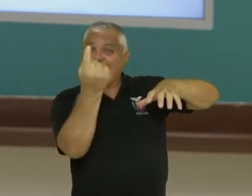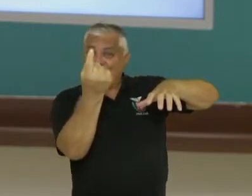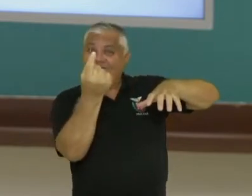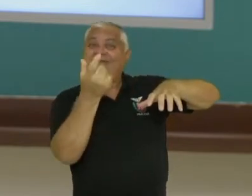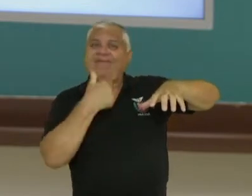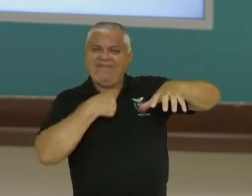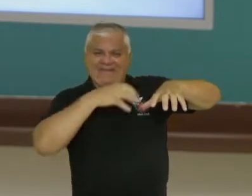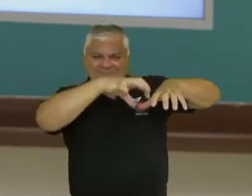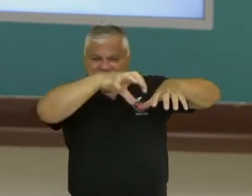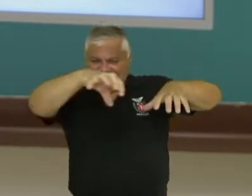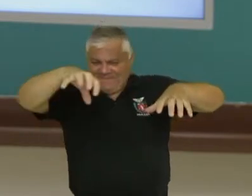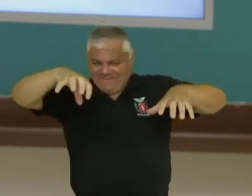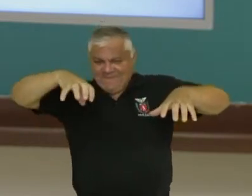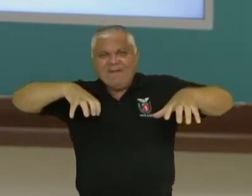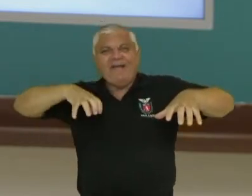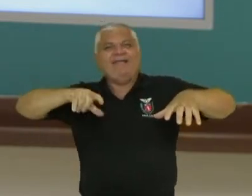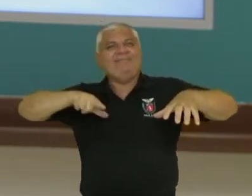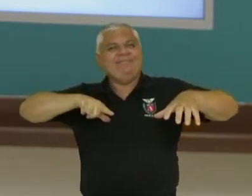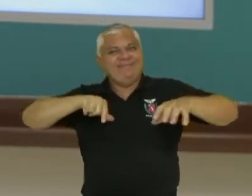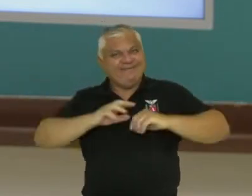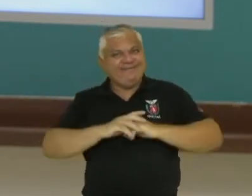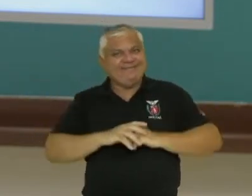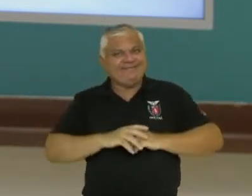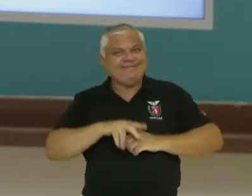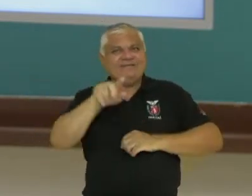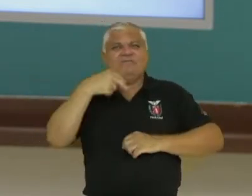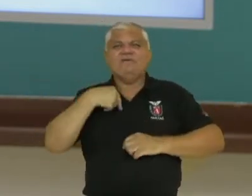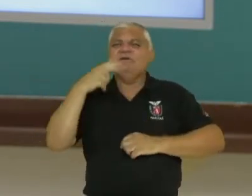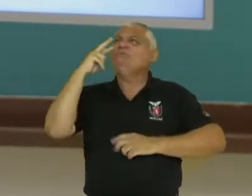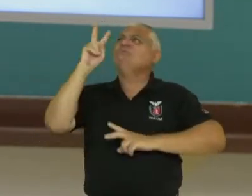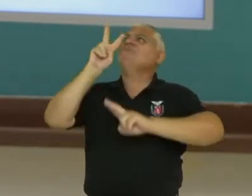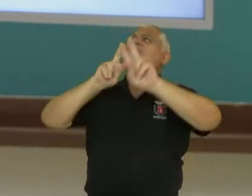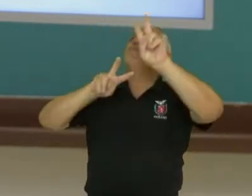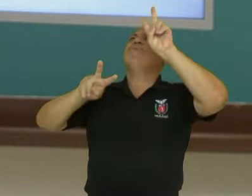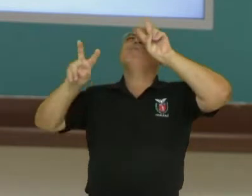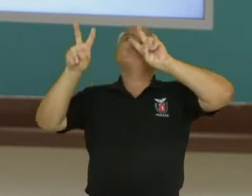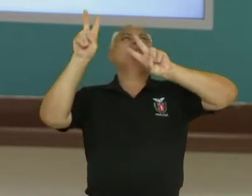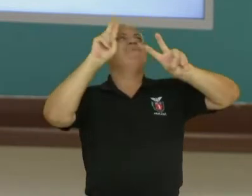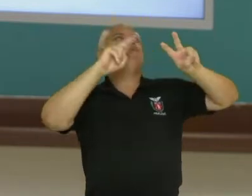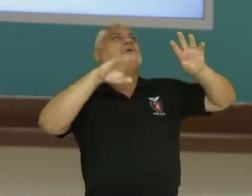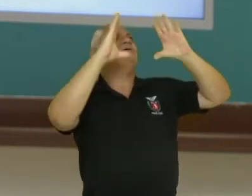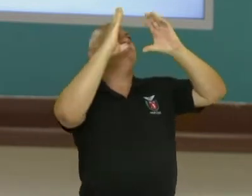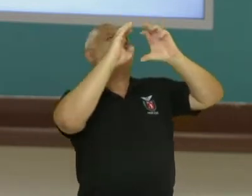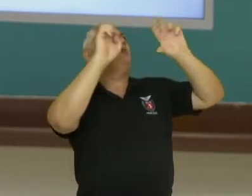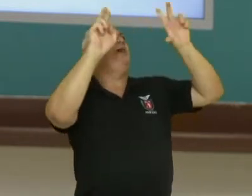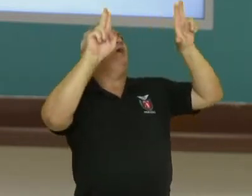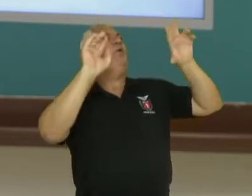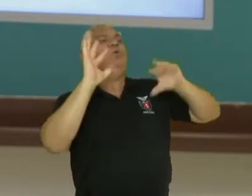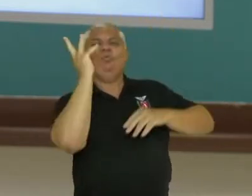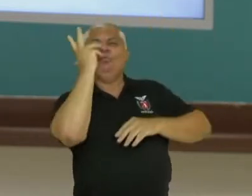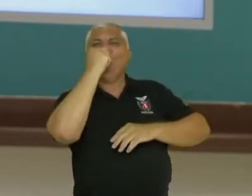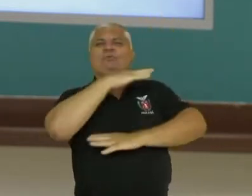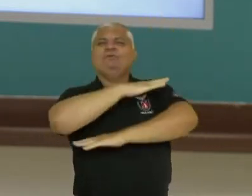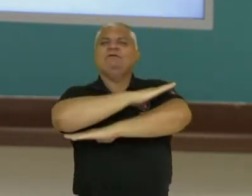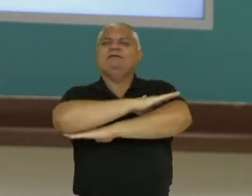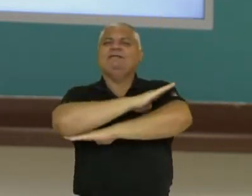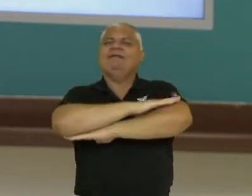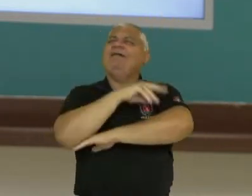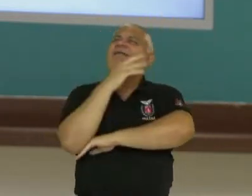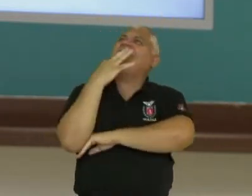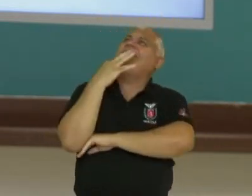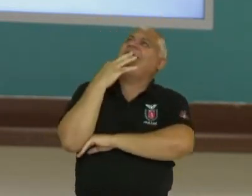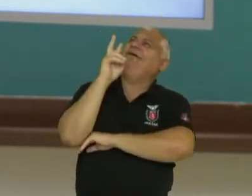que nós encontramos. Quando você olha para o céu noturno, ou seja, à noite, na janela do seu quarto,